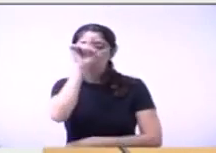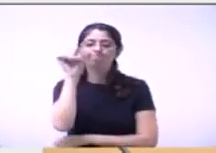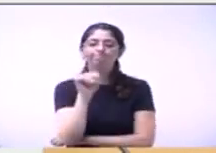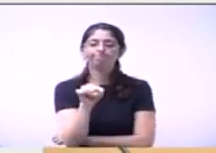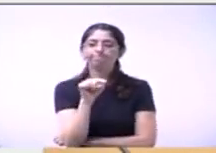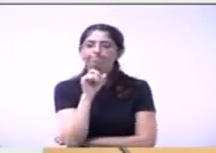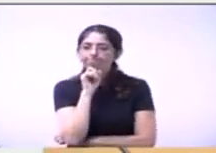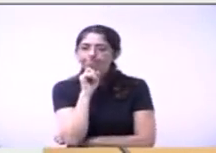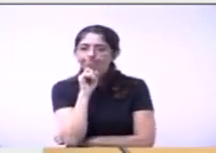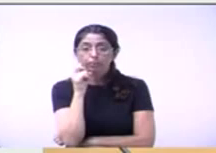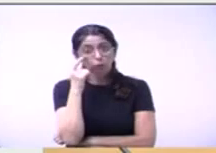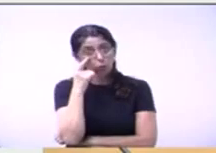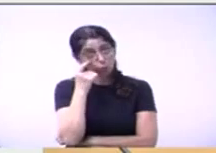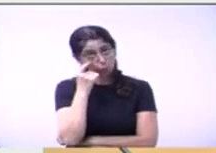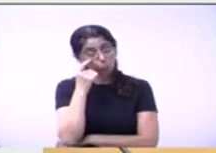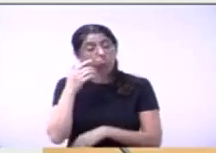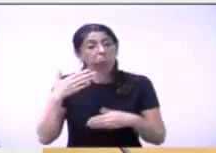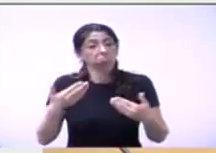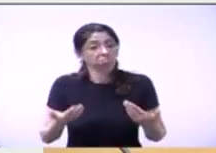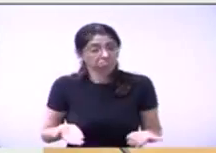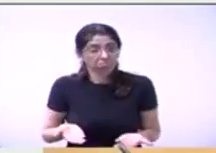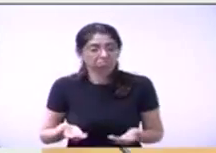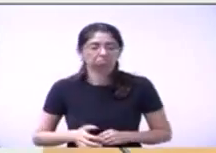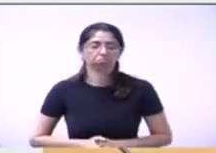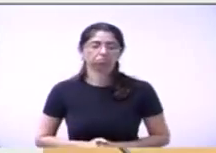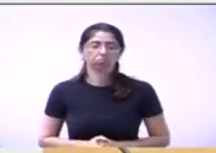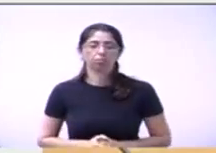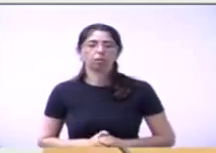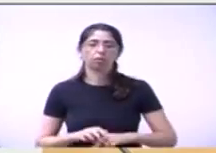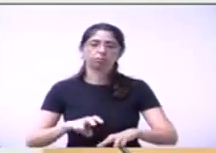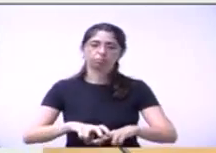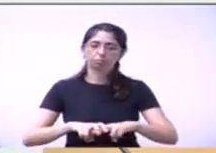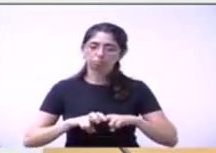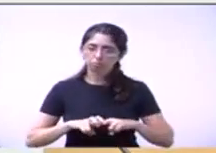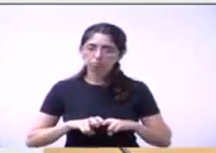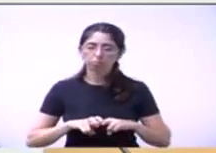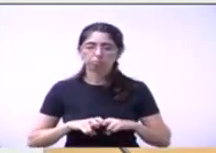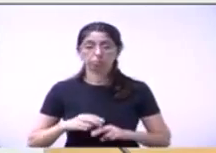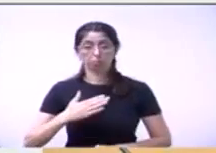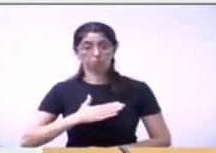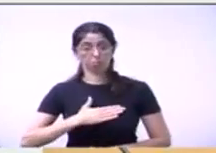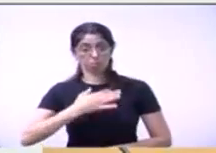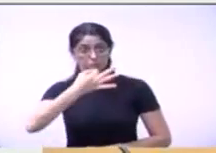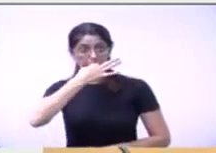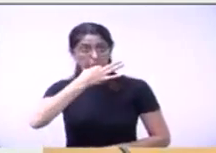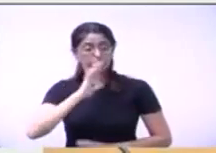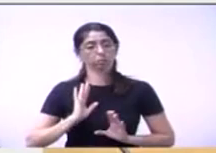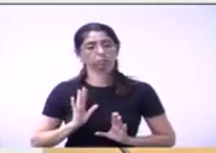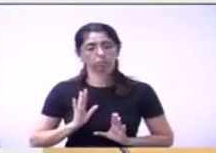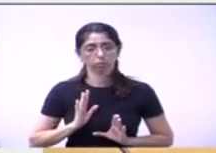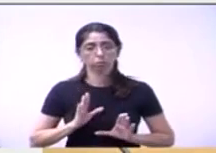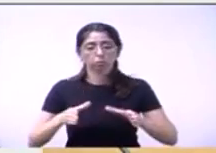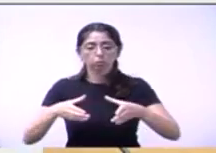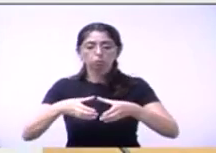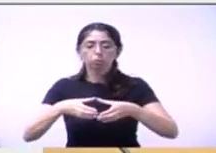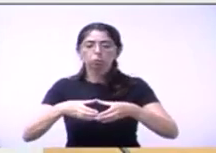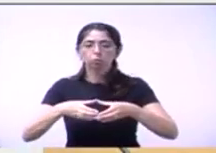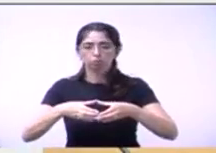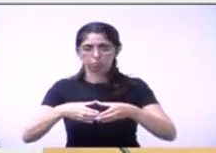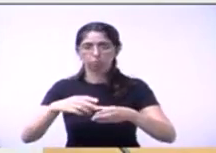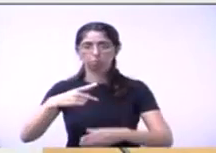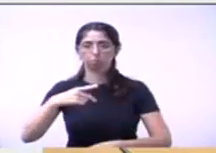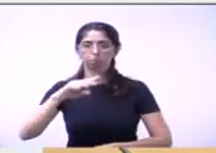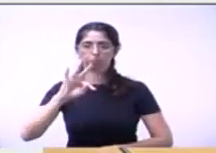oferecer. Mas eu vejo que nenhuma outra legenda tenha tantos